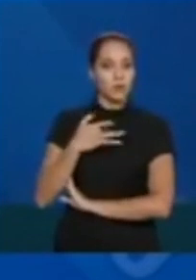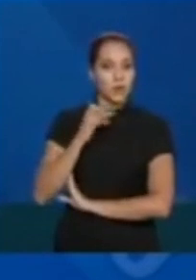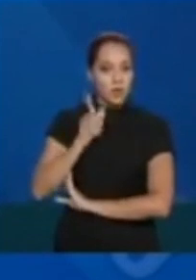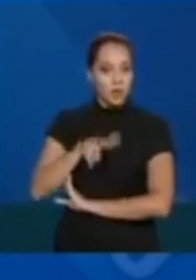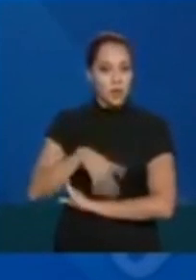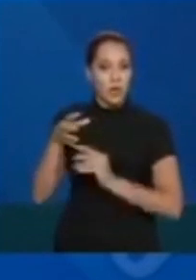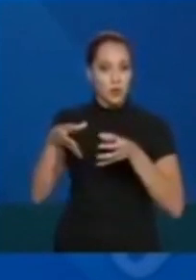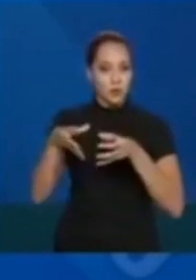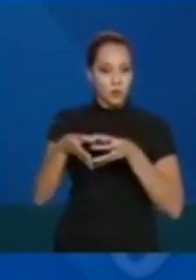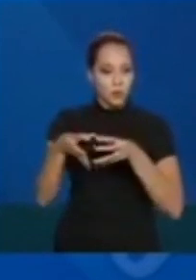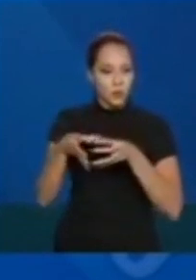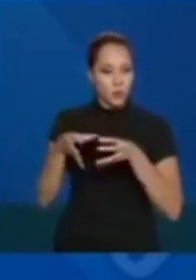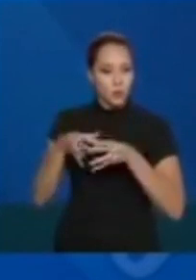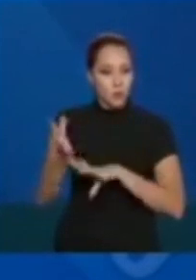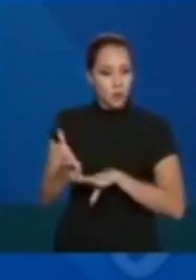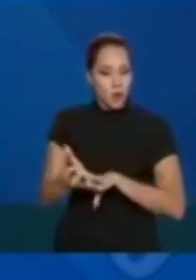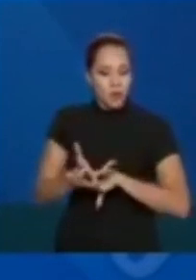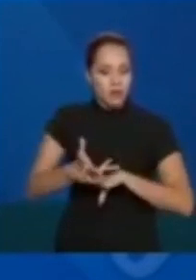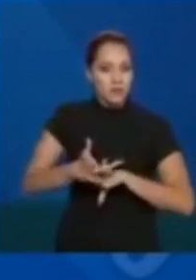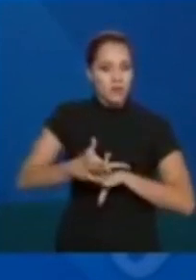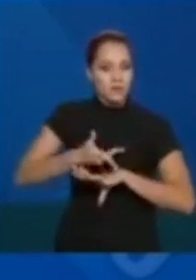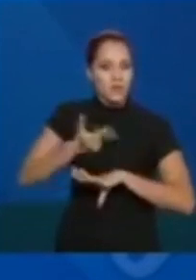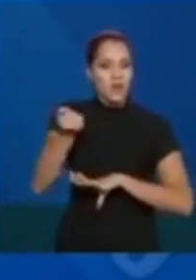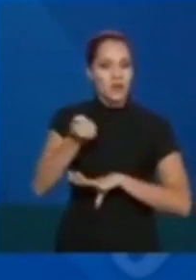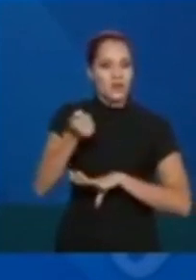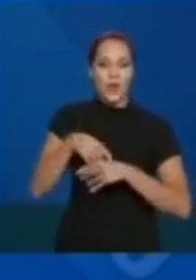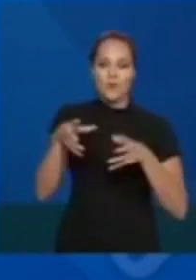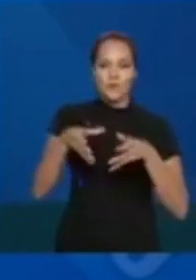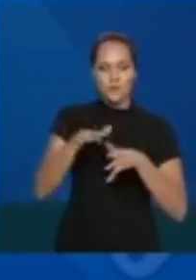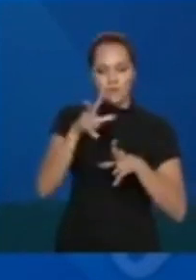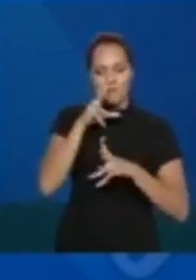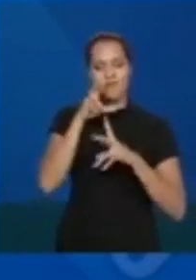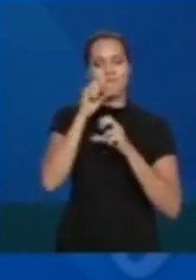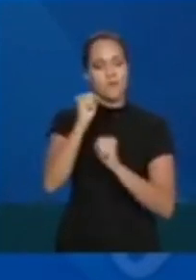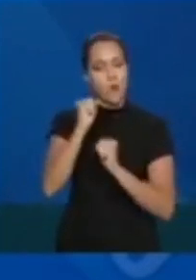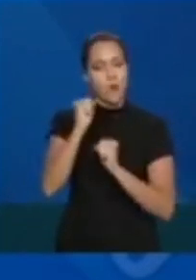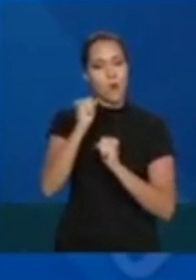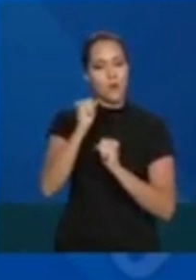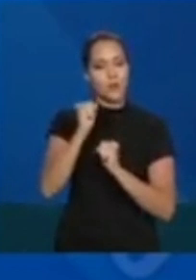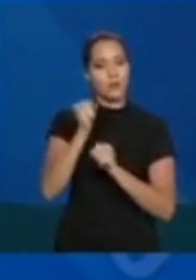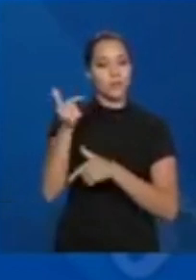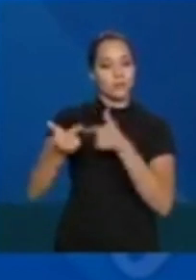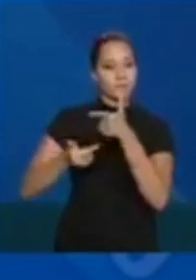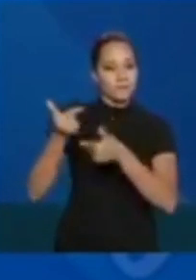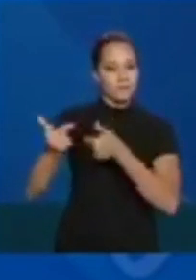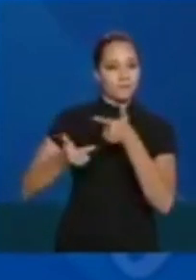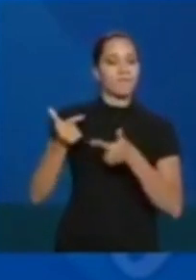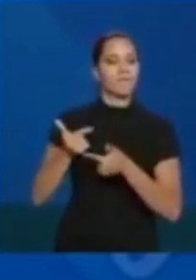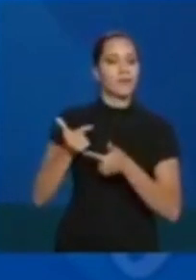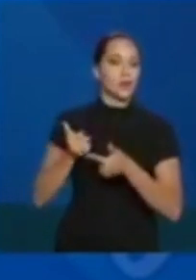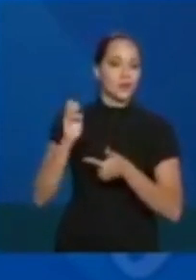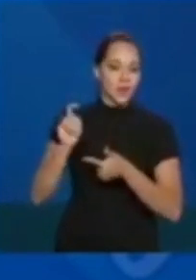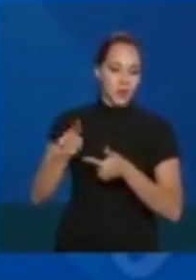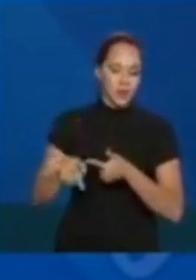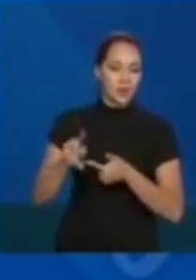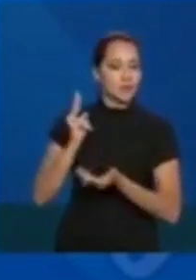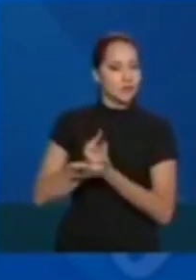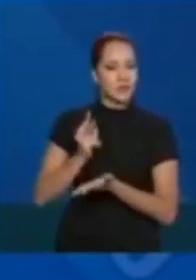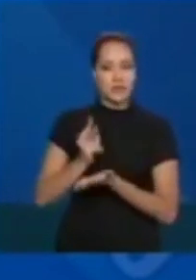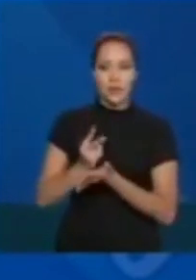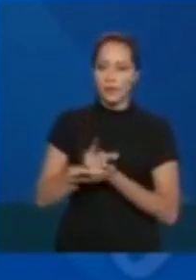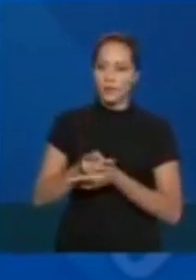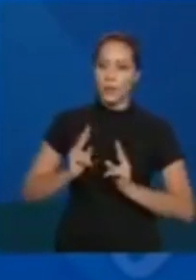equipe extremamente qualificada, uma equipe muito forte, muito robusta, e o trabalho vai ser e será